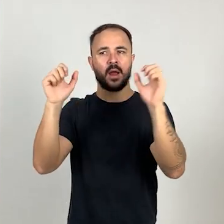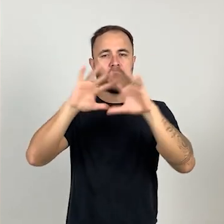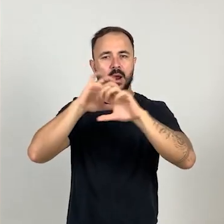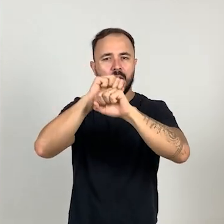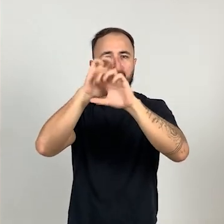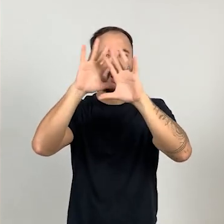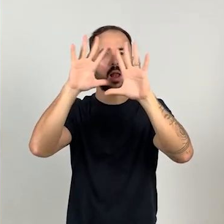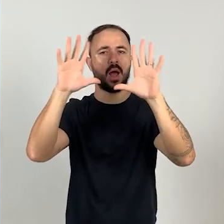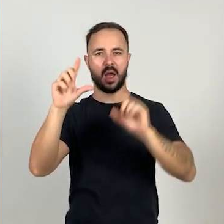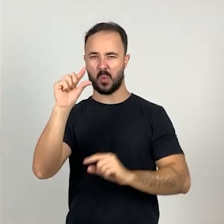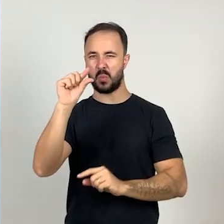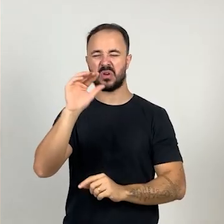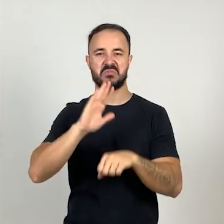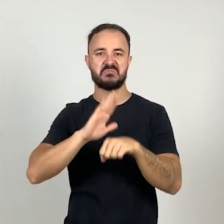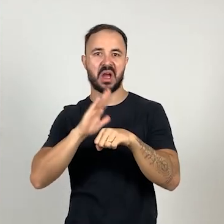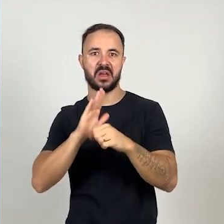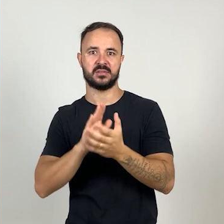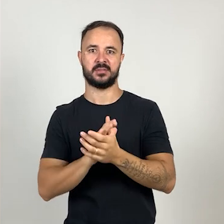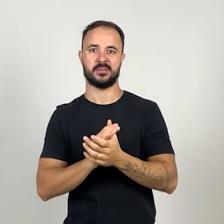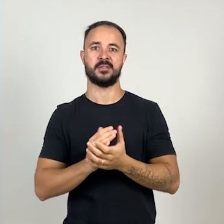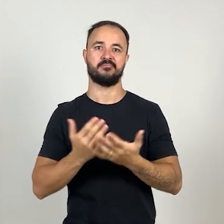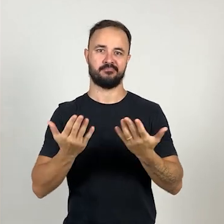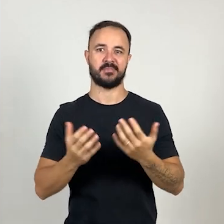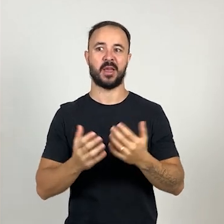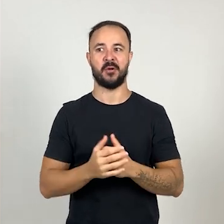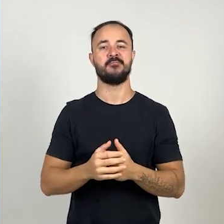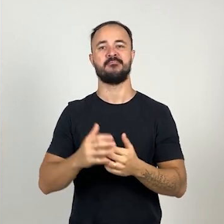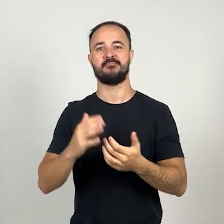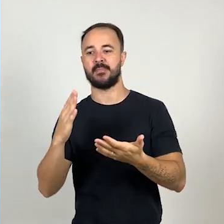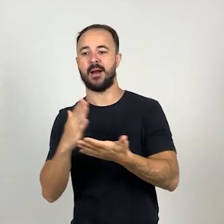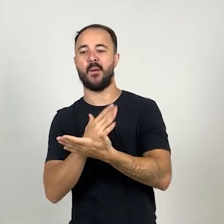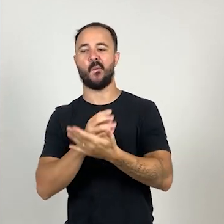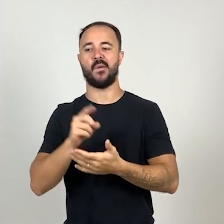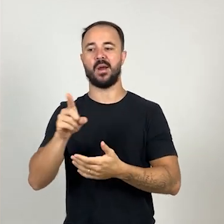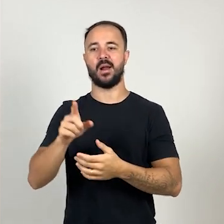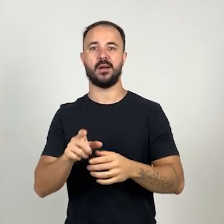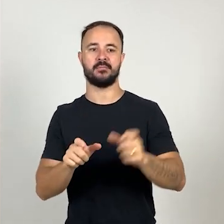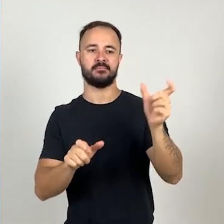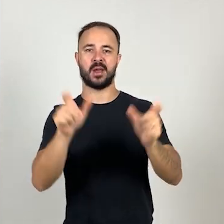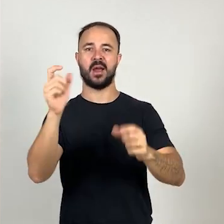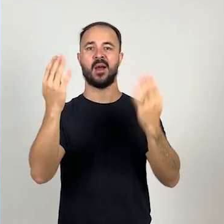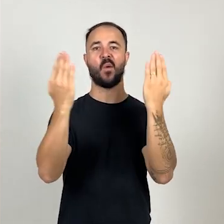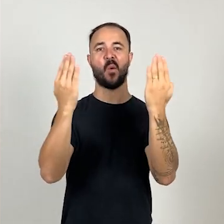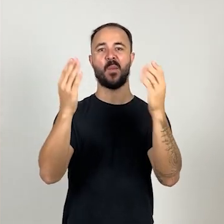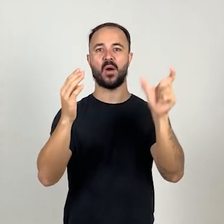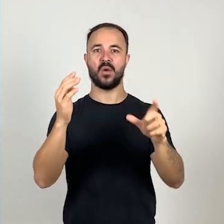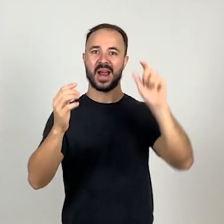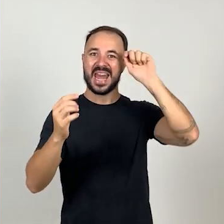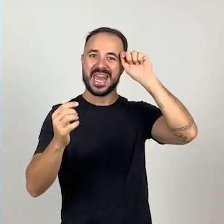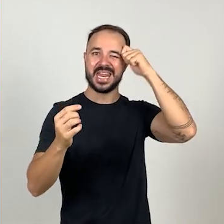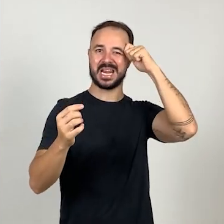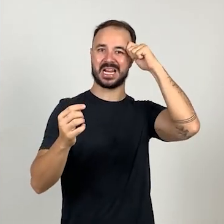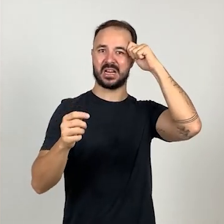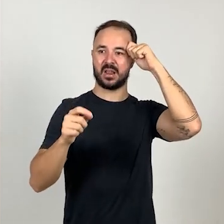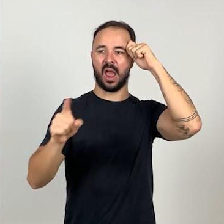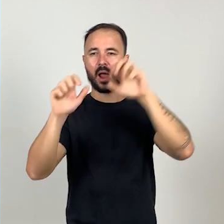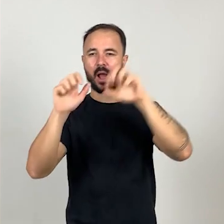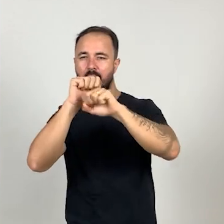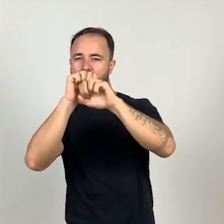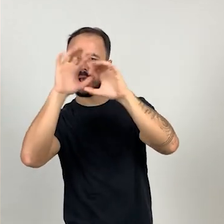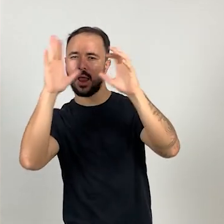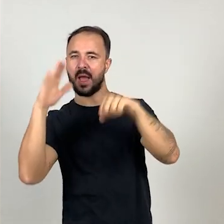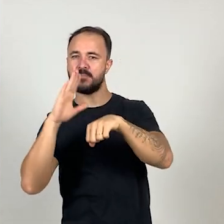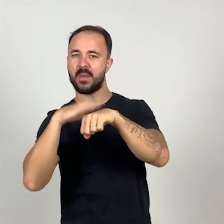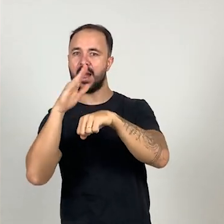por isso tinham um status superior ao dos escravos da lavoura. Por receberem uma educação